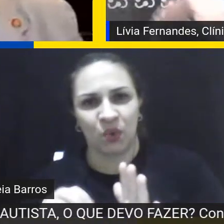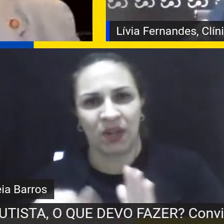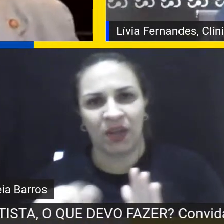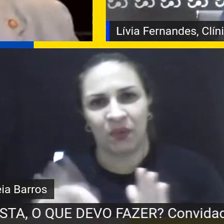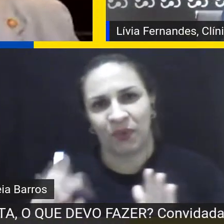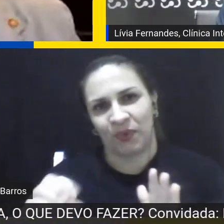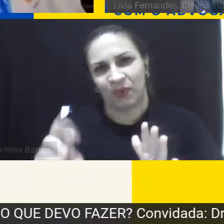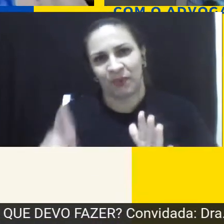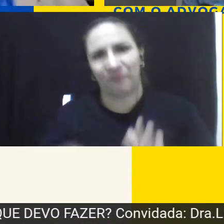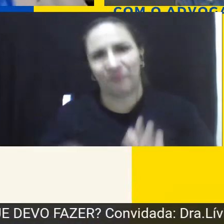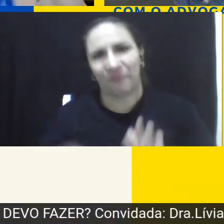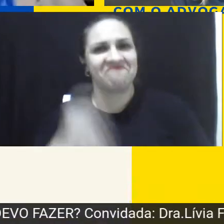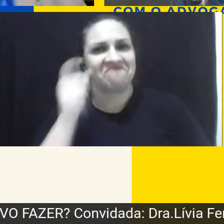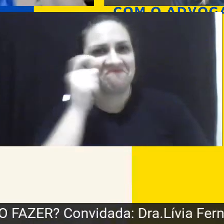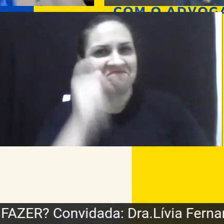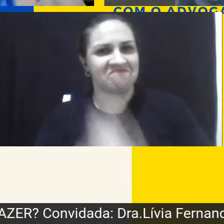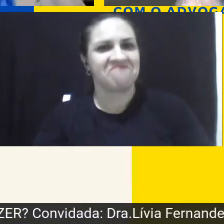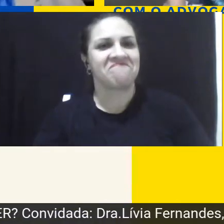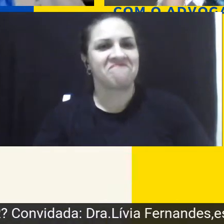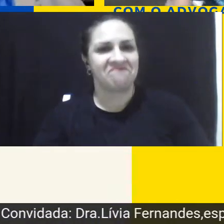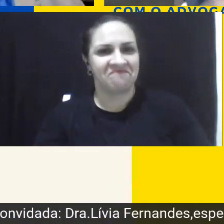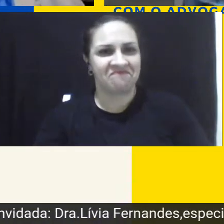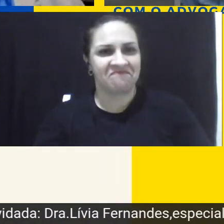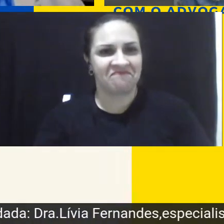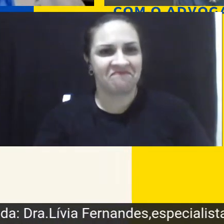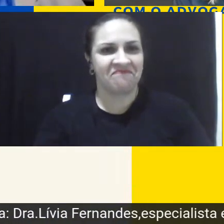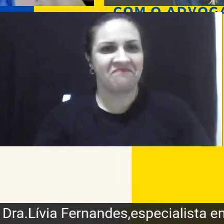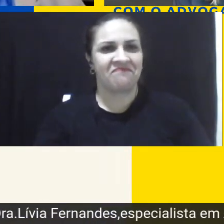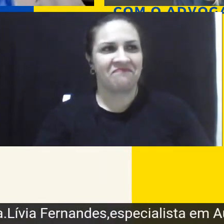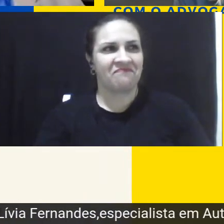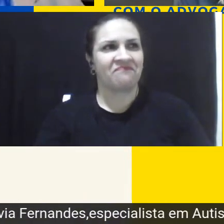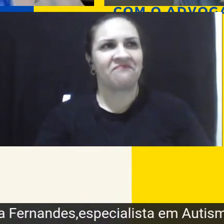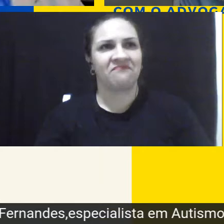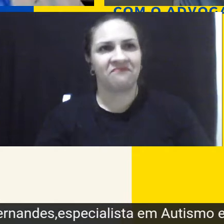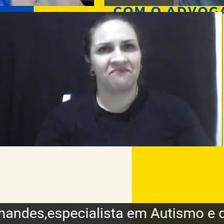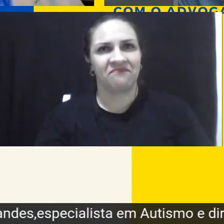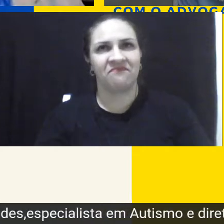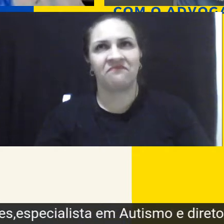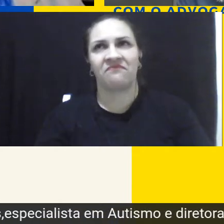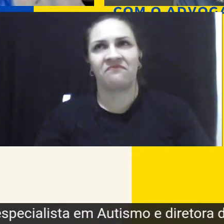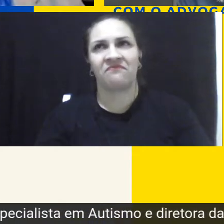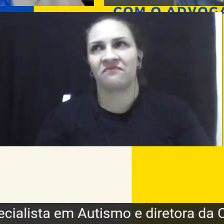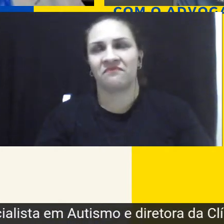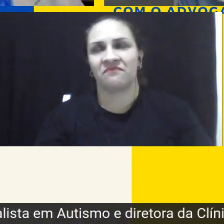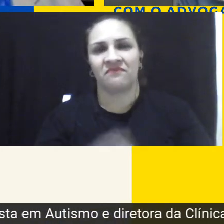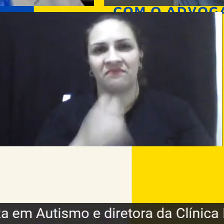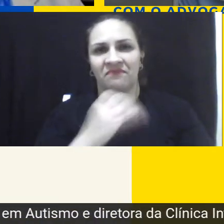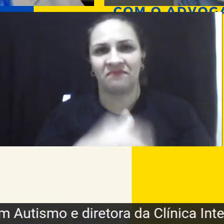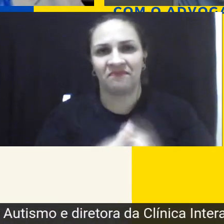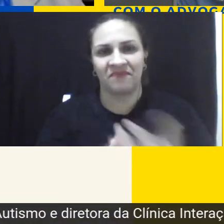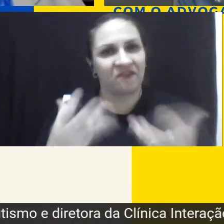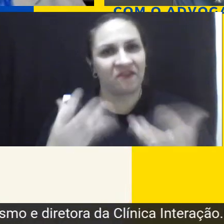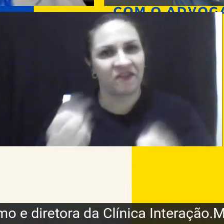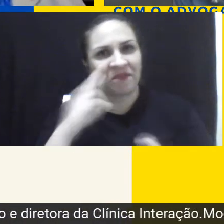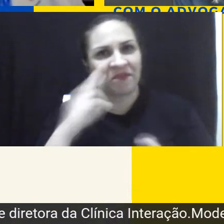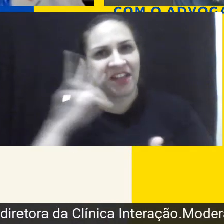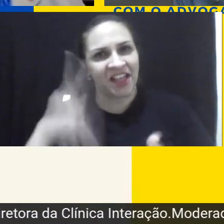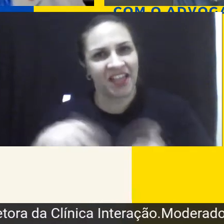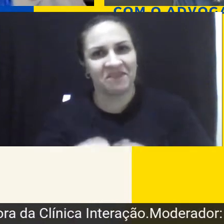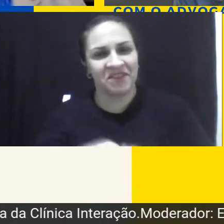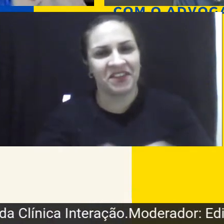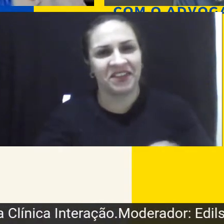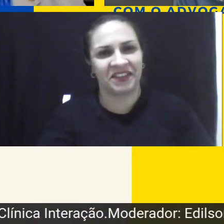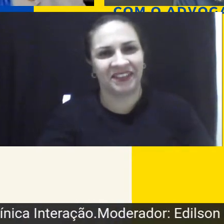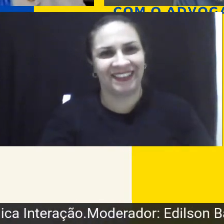acho que é sim. interessante mesmo. Eu pedi aqui. Boa dica. Vamos lá, vamos ler também. E